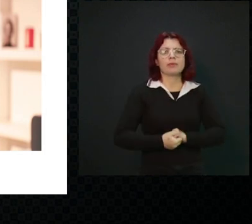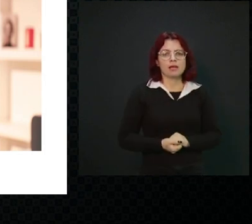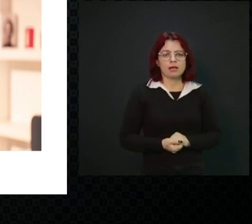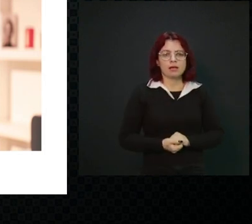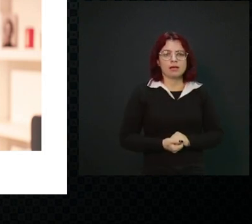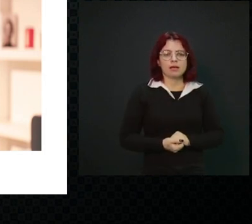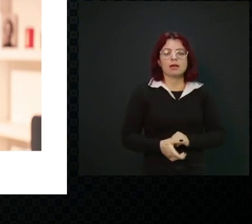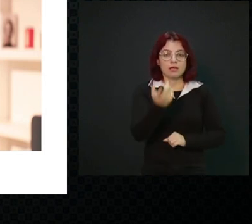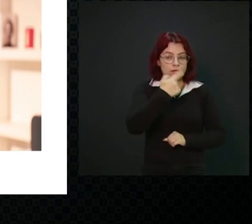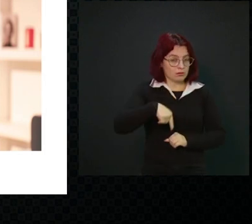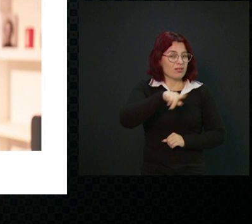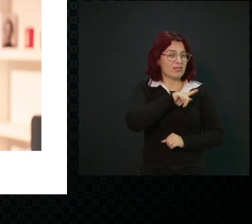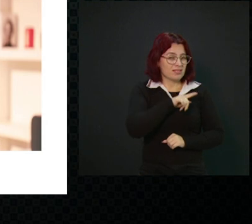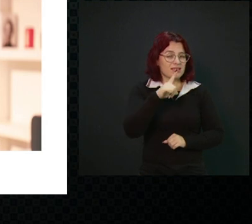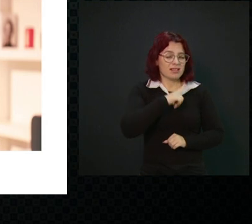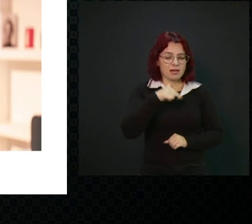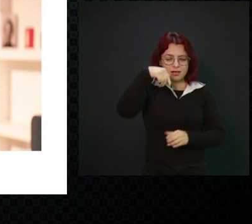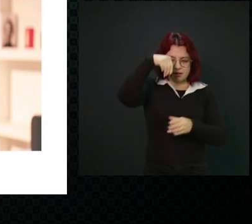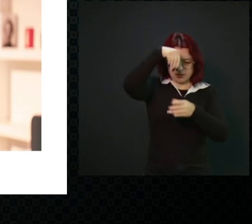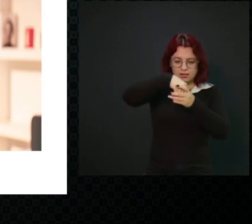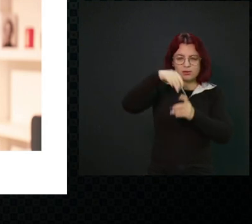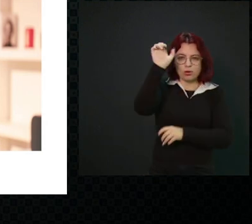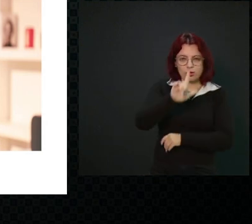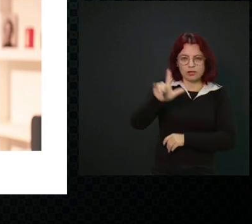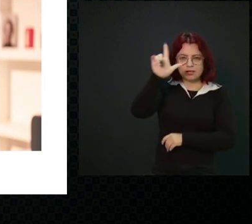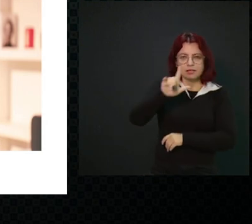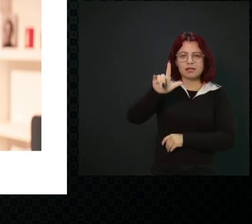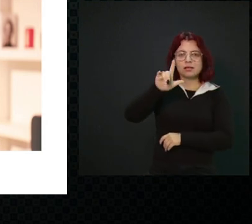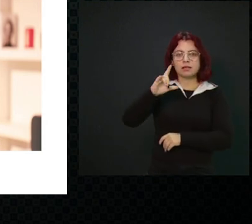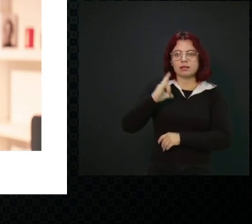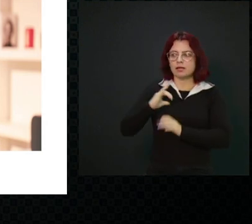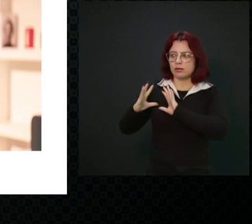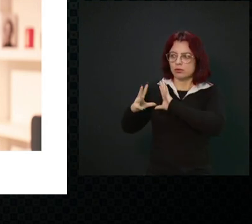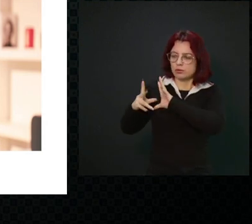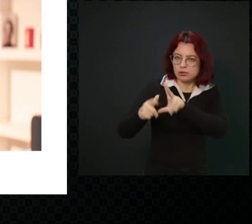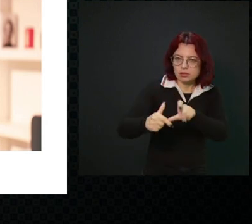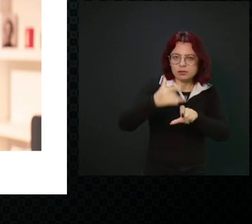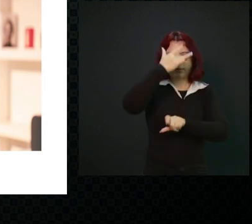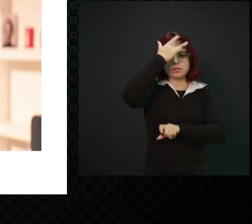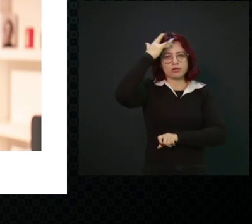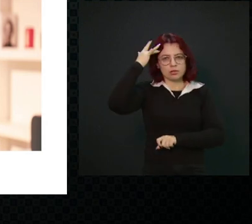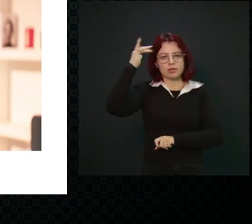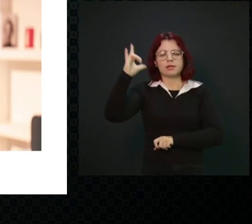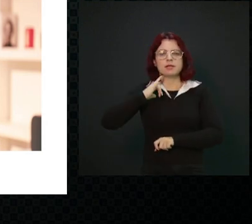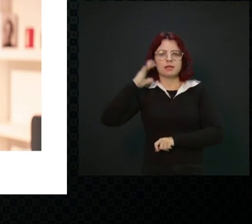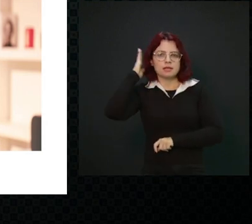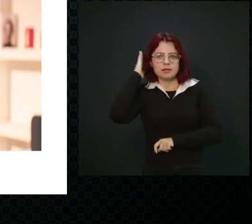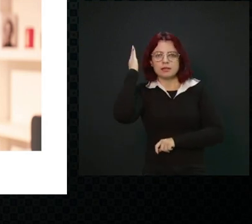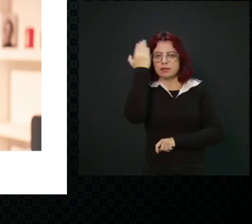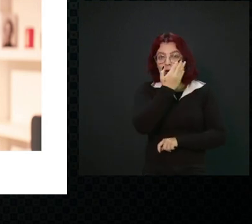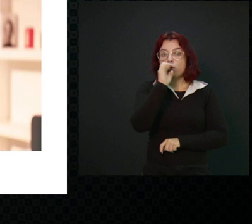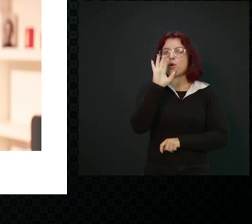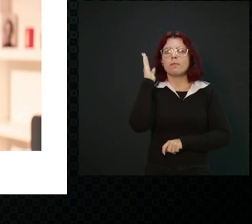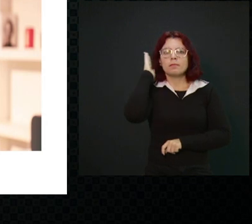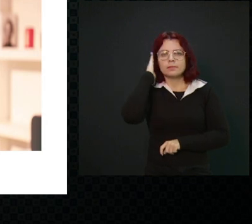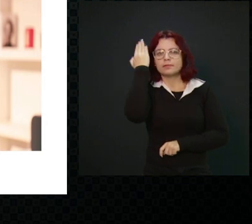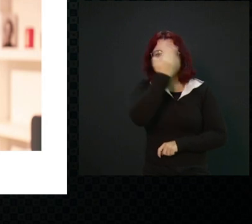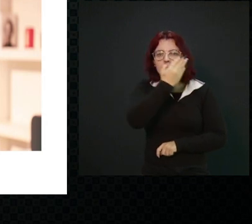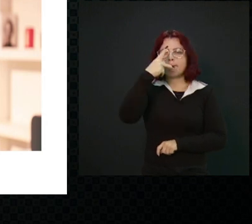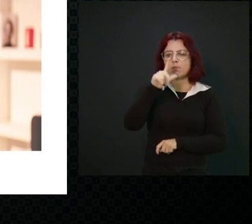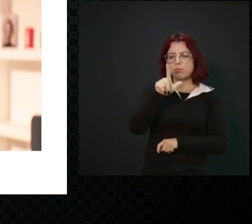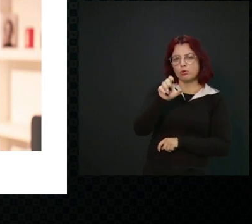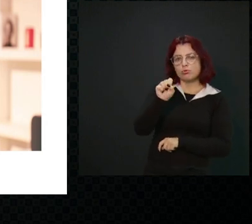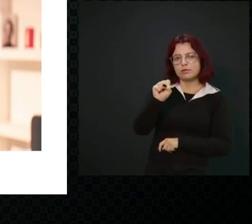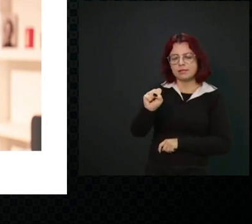Nós temos, por exemplo, aqui em Londrina, todos são surdo-cegos ou surdo-cegos plus. Ah.